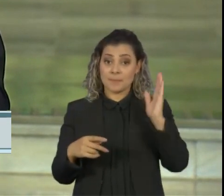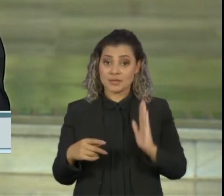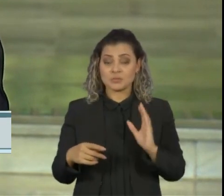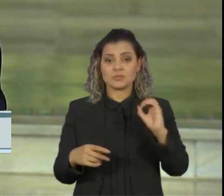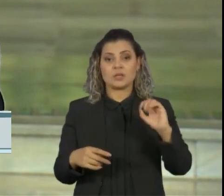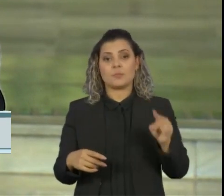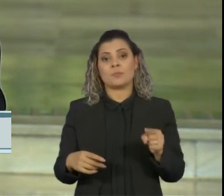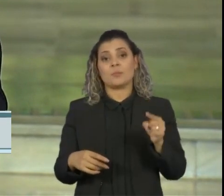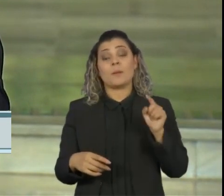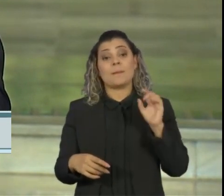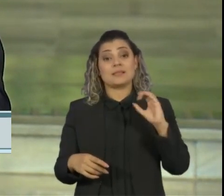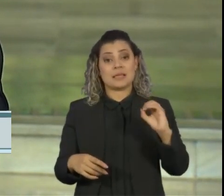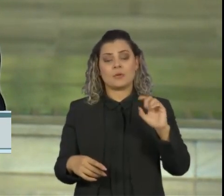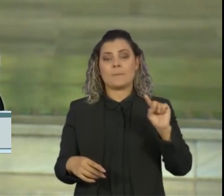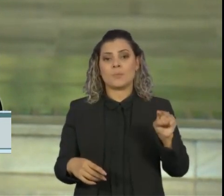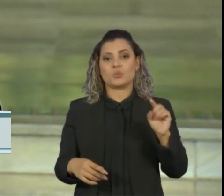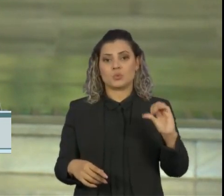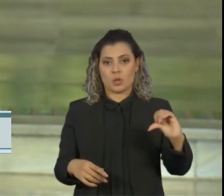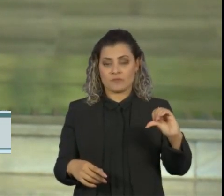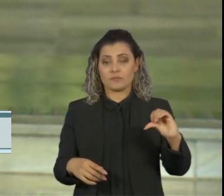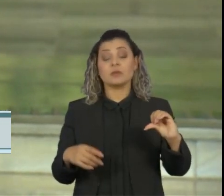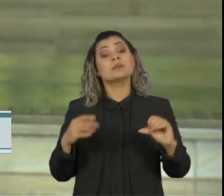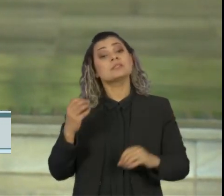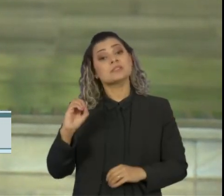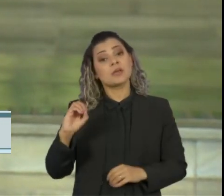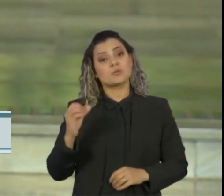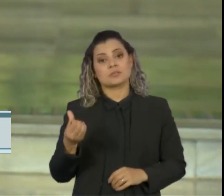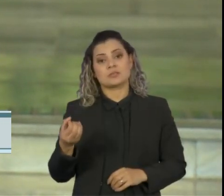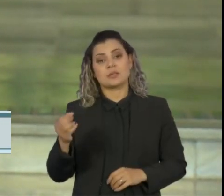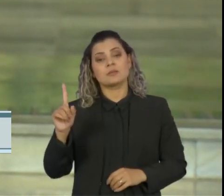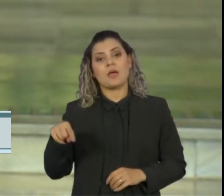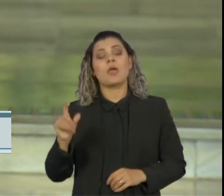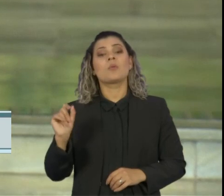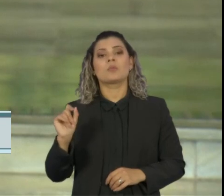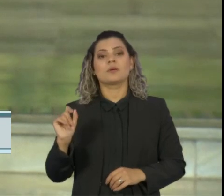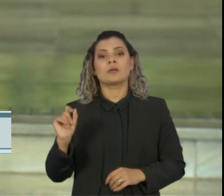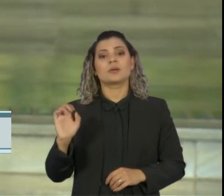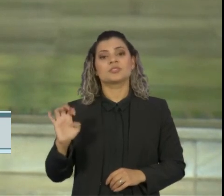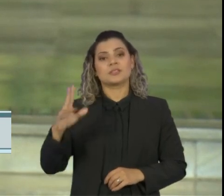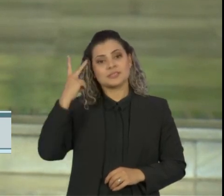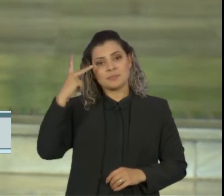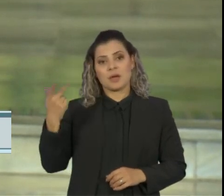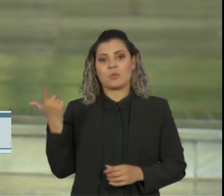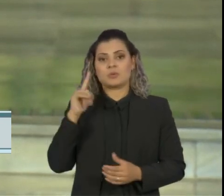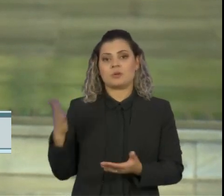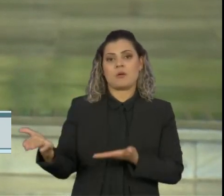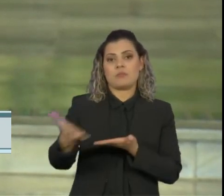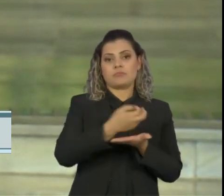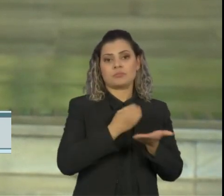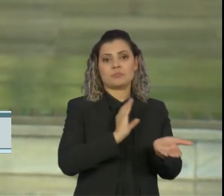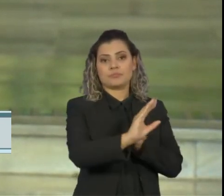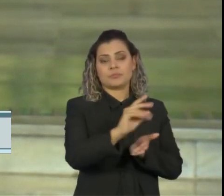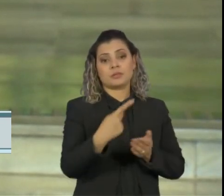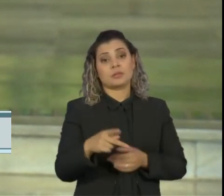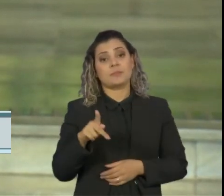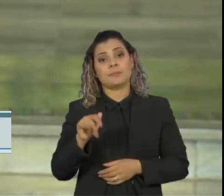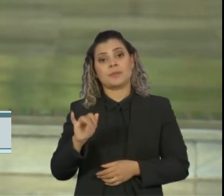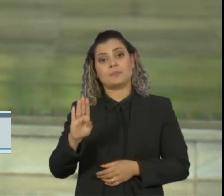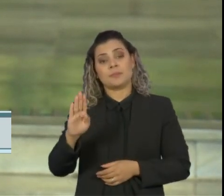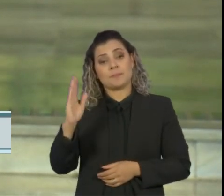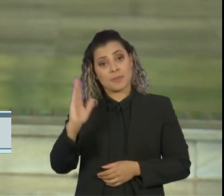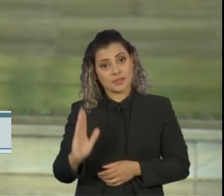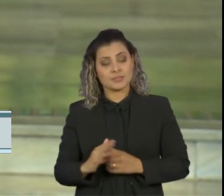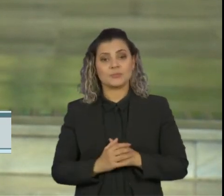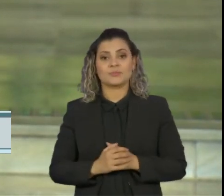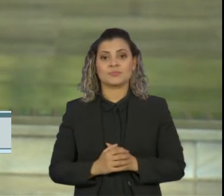Desse 0,9%, 0,60% foram contribuições do Estado de São Paulo no PIB do país. E